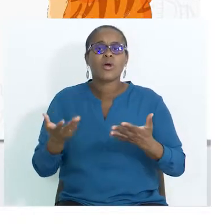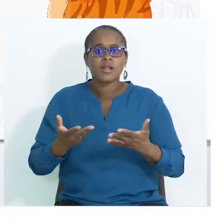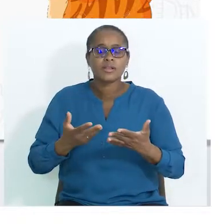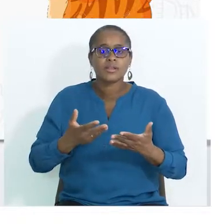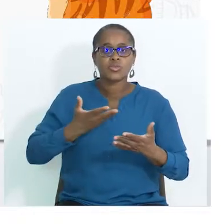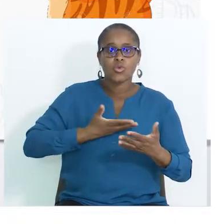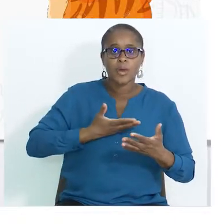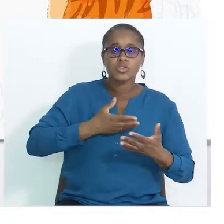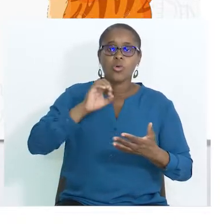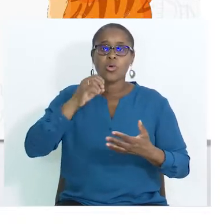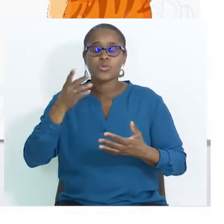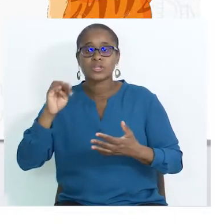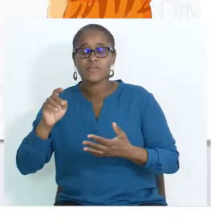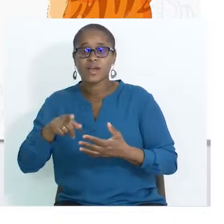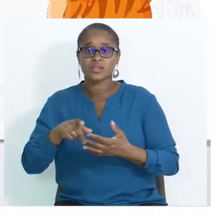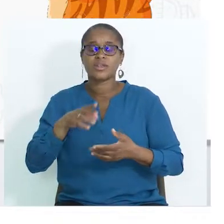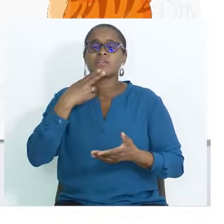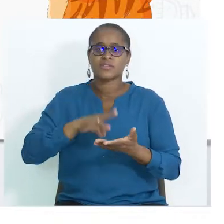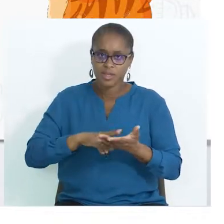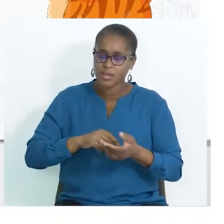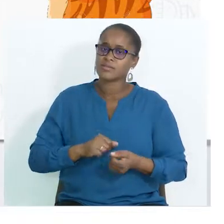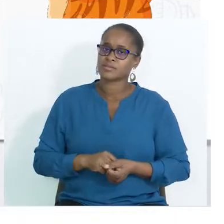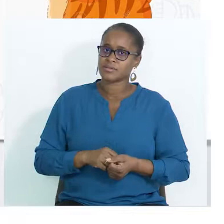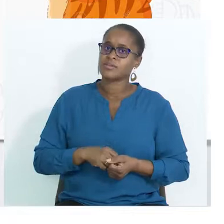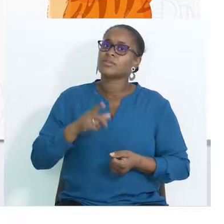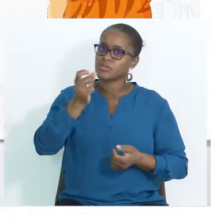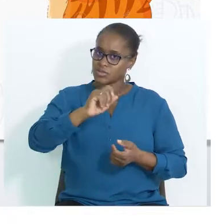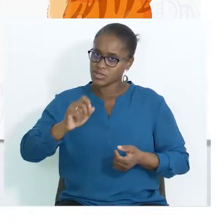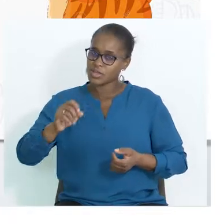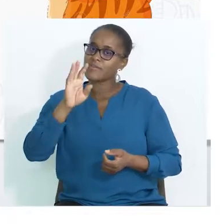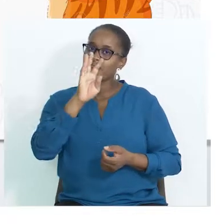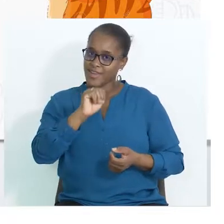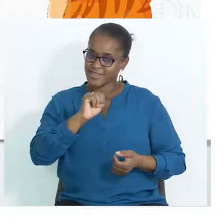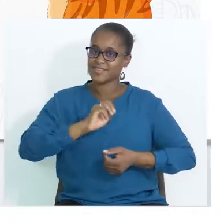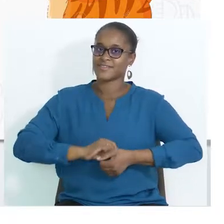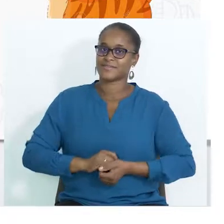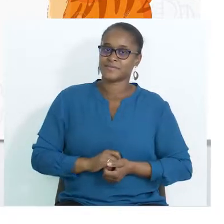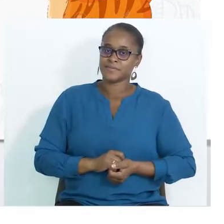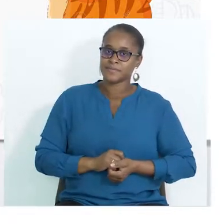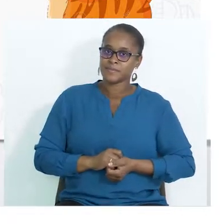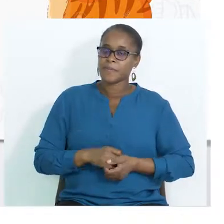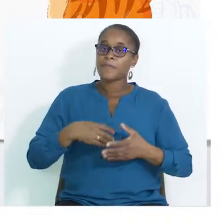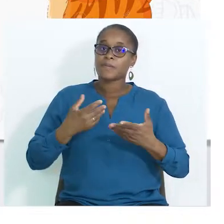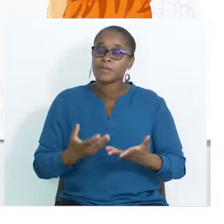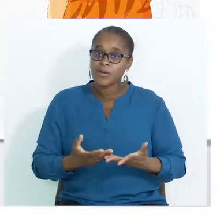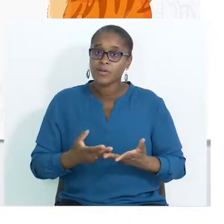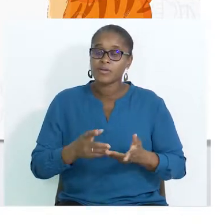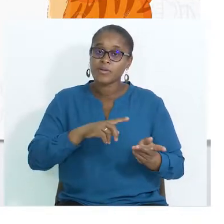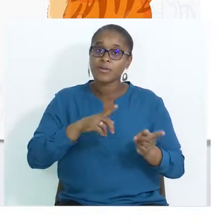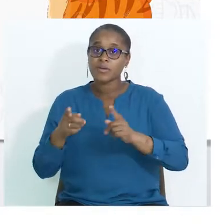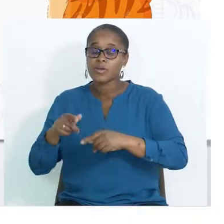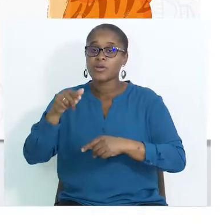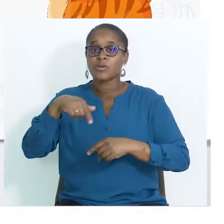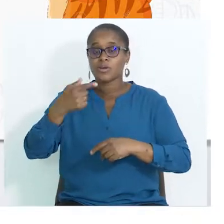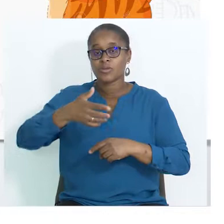ou selvagem exatamente selvagem então colocamos um esse passamos aqui